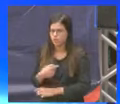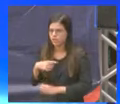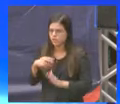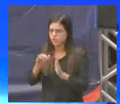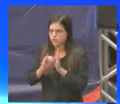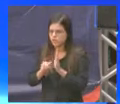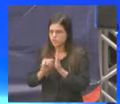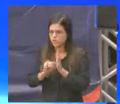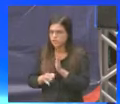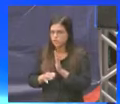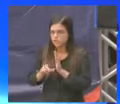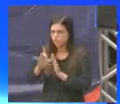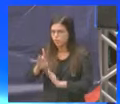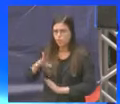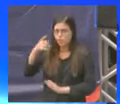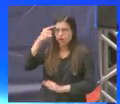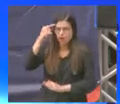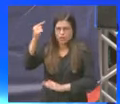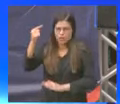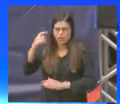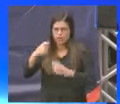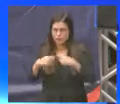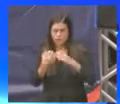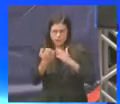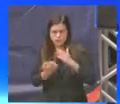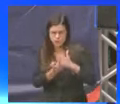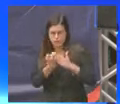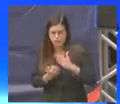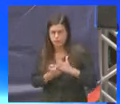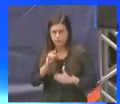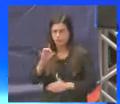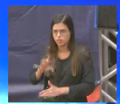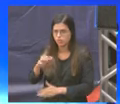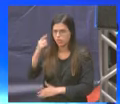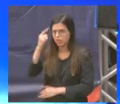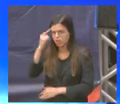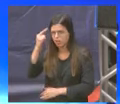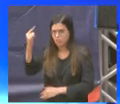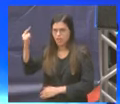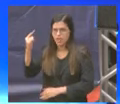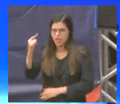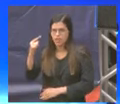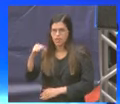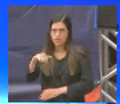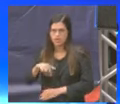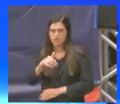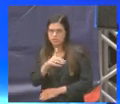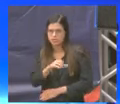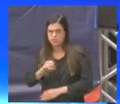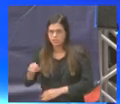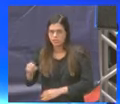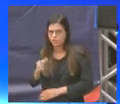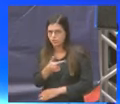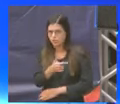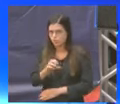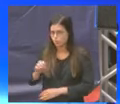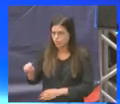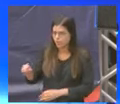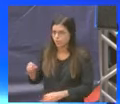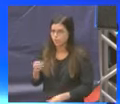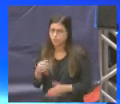para ideias. Você não precisa ter empresa, você só precisa ter a ideia. Editais de 100, de 200, até de 300